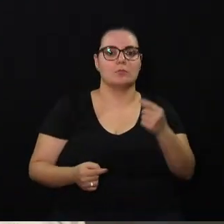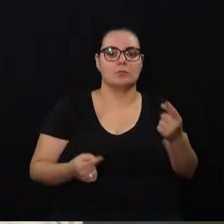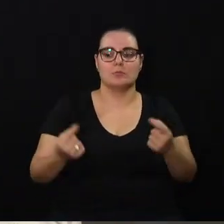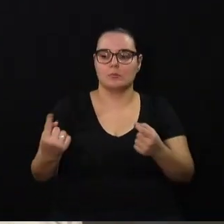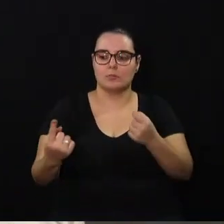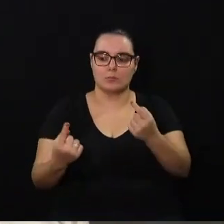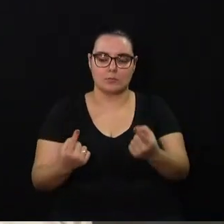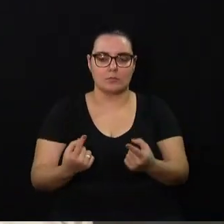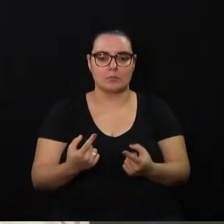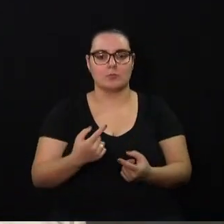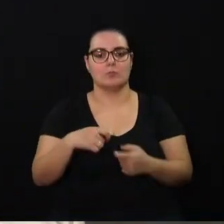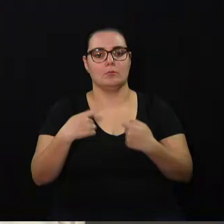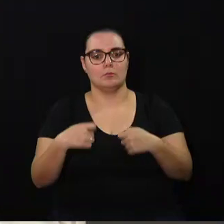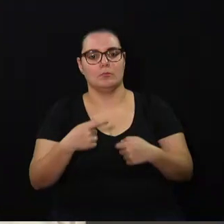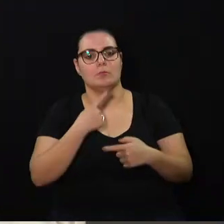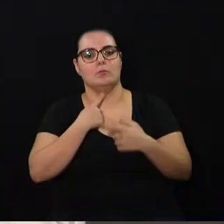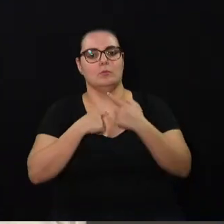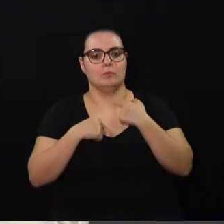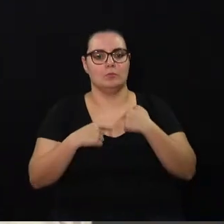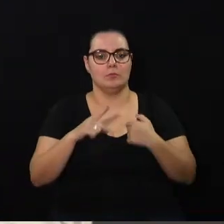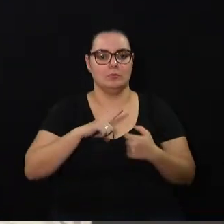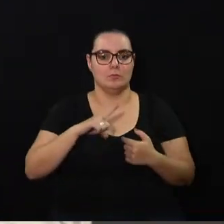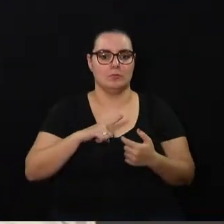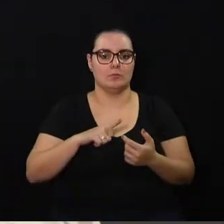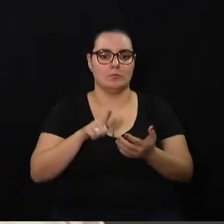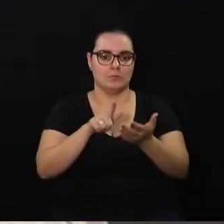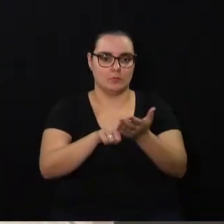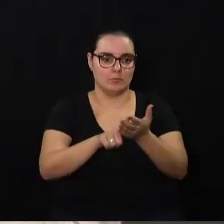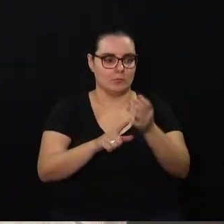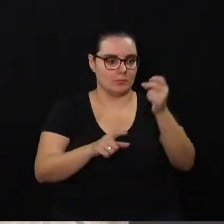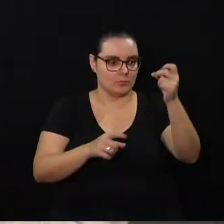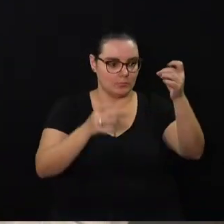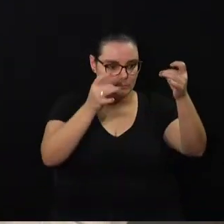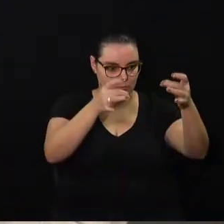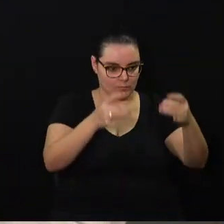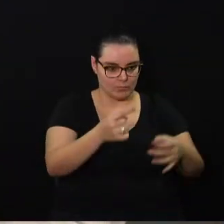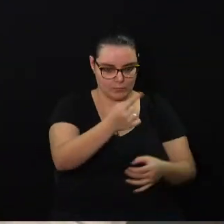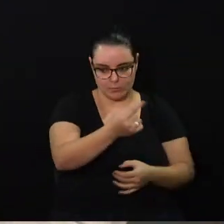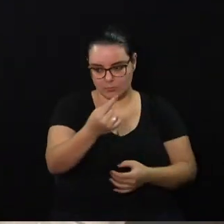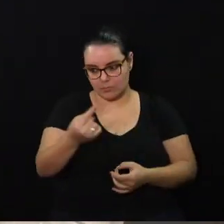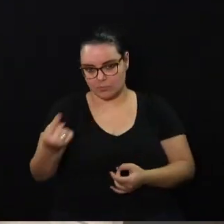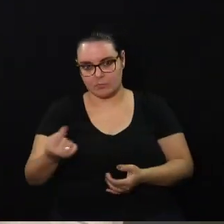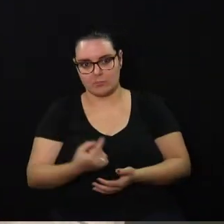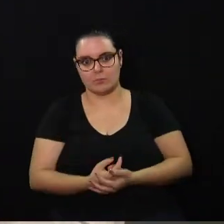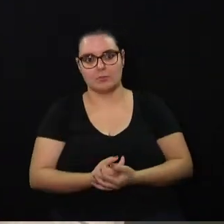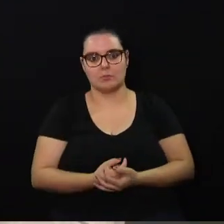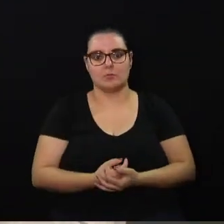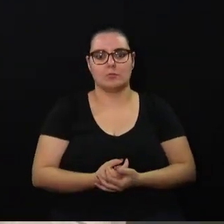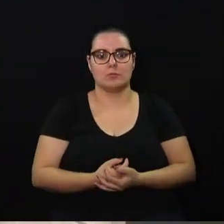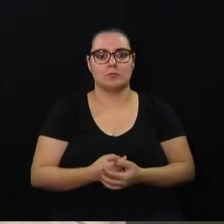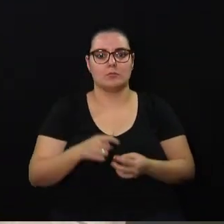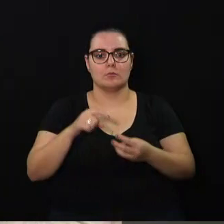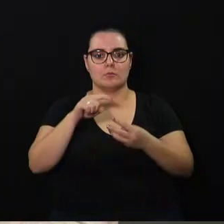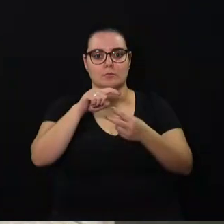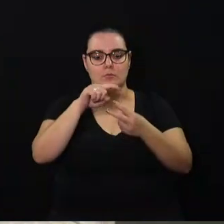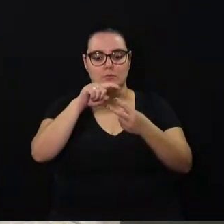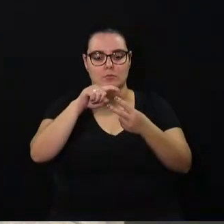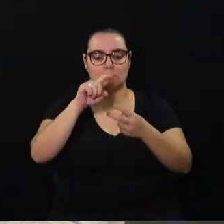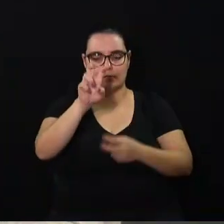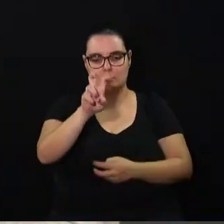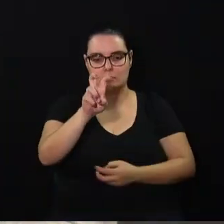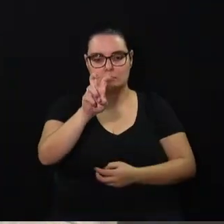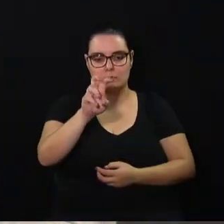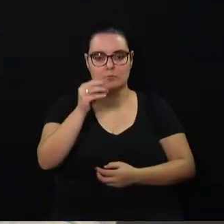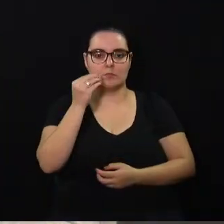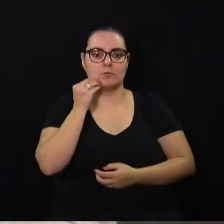paciente a gente tem uma folha é específica para isso já então aqui são cinco tentativas distância